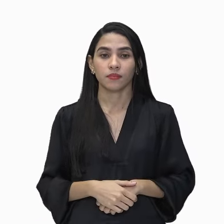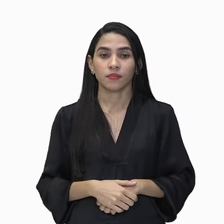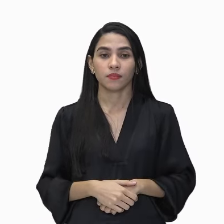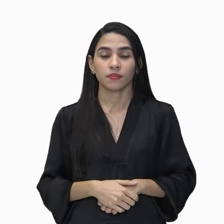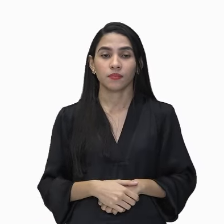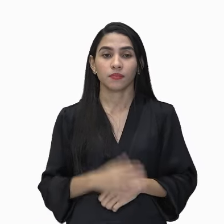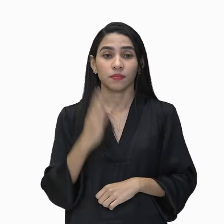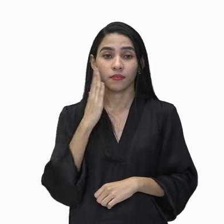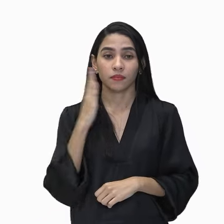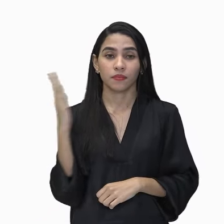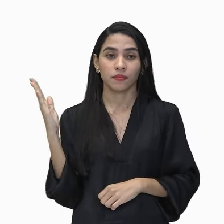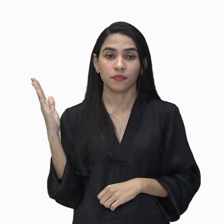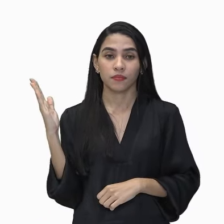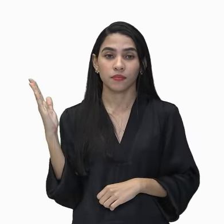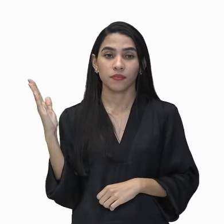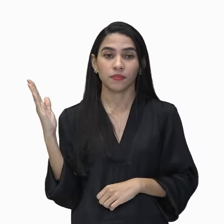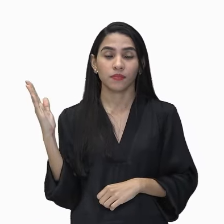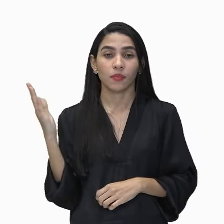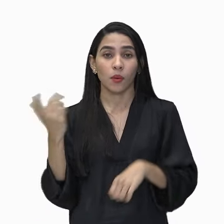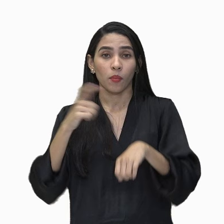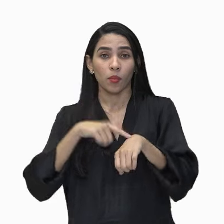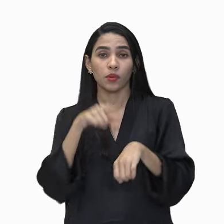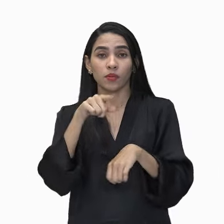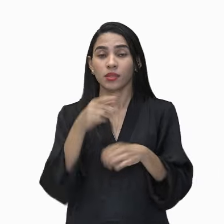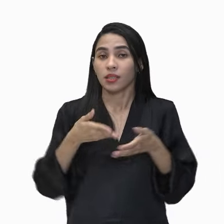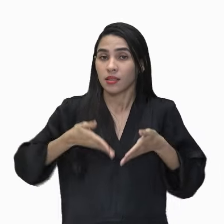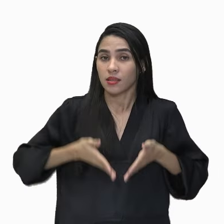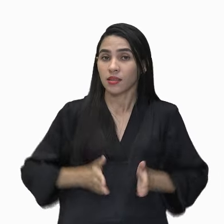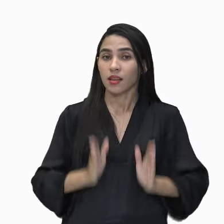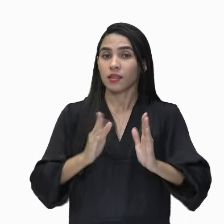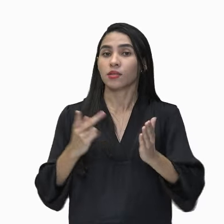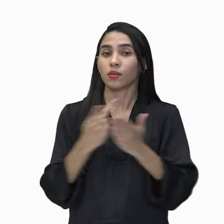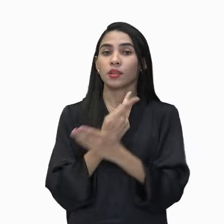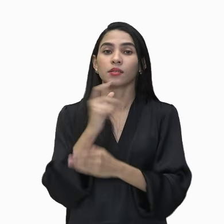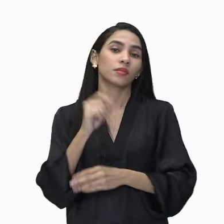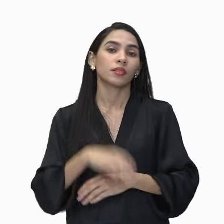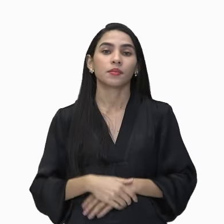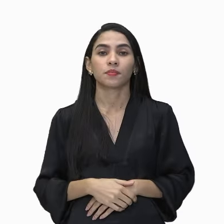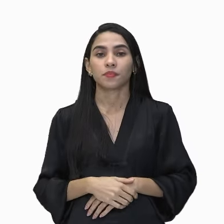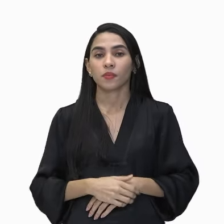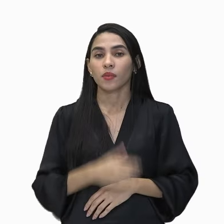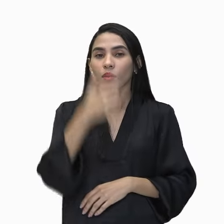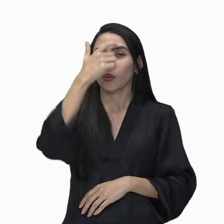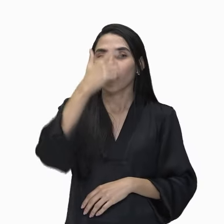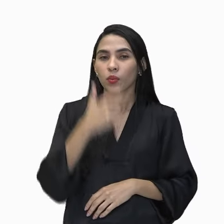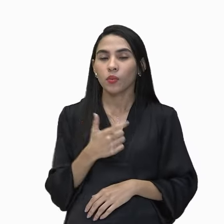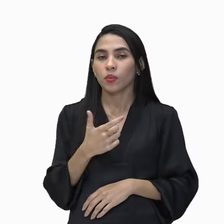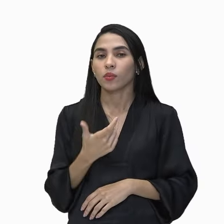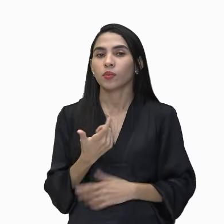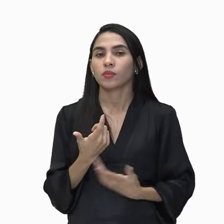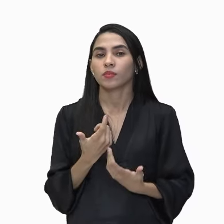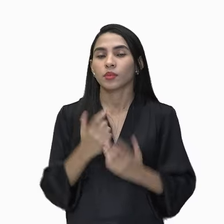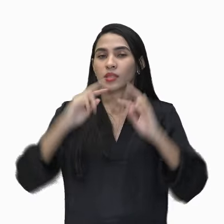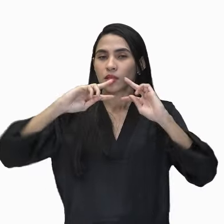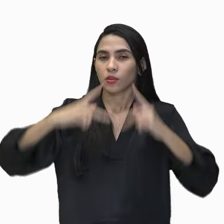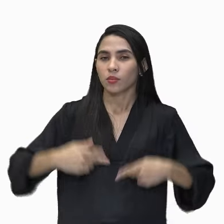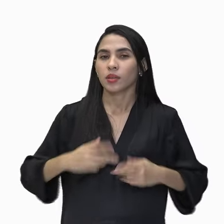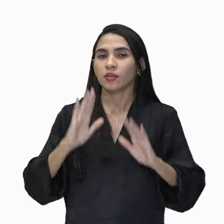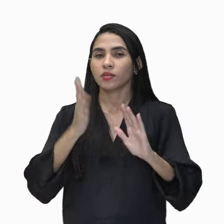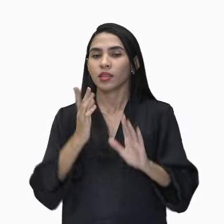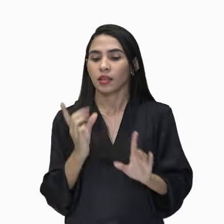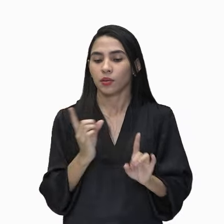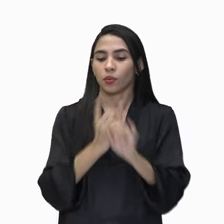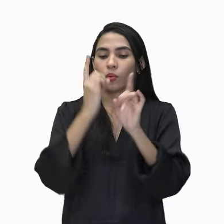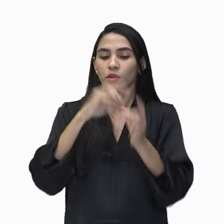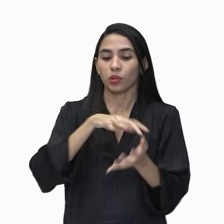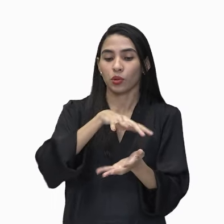determinismo cultural? Ao nascer, o que acontece? O homem já se encontra, né, em um mundo